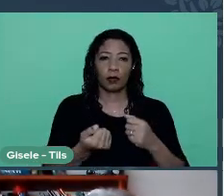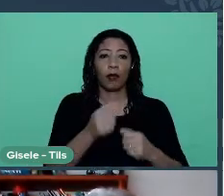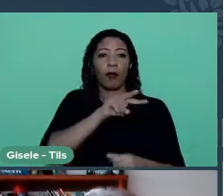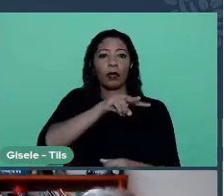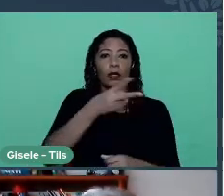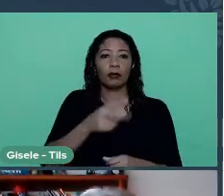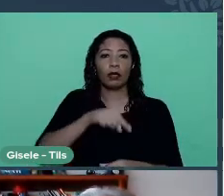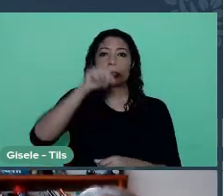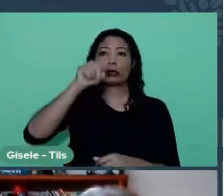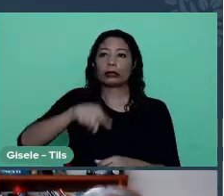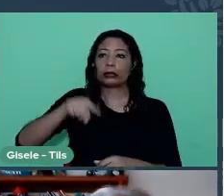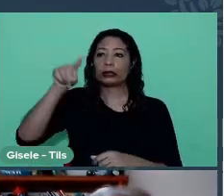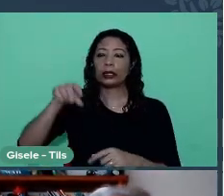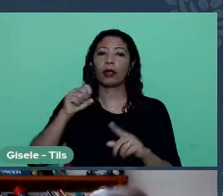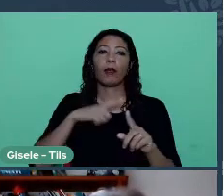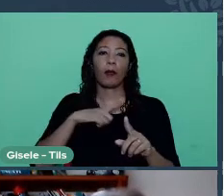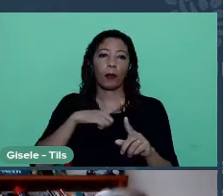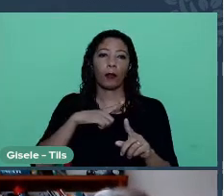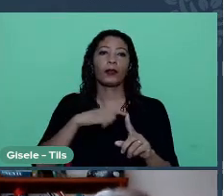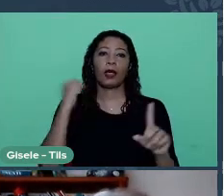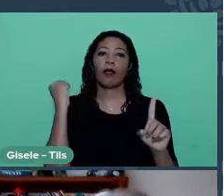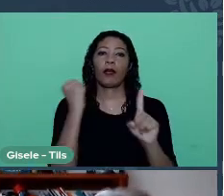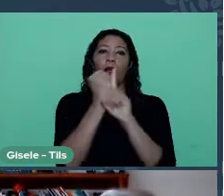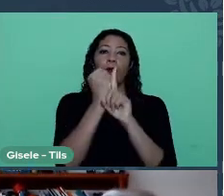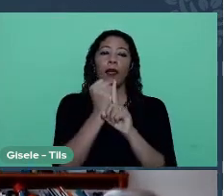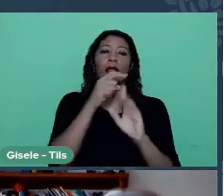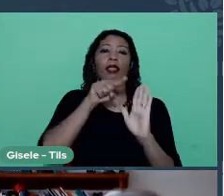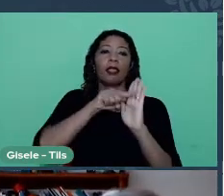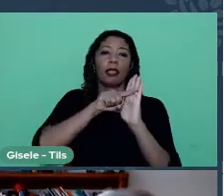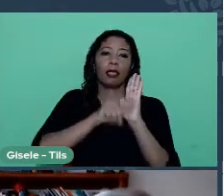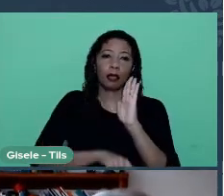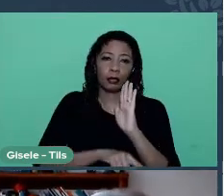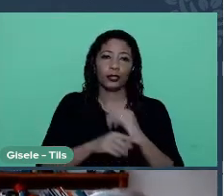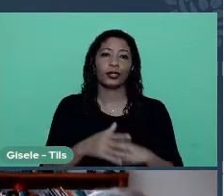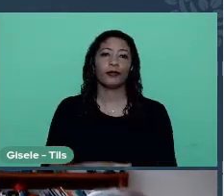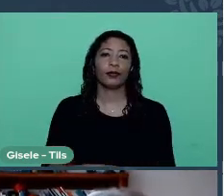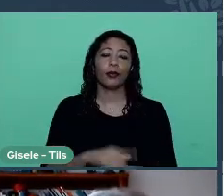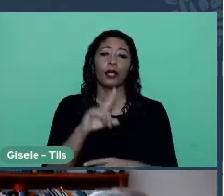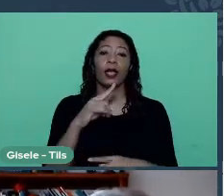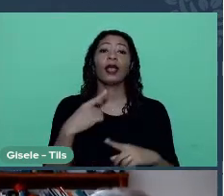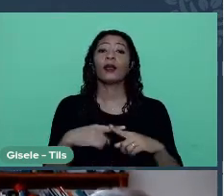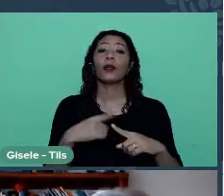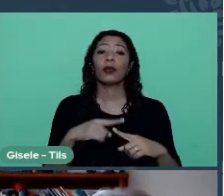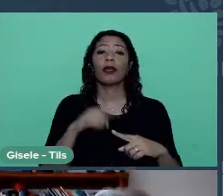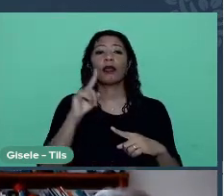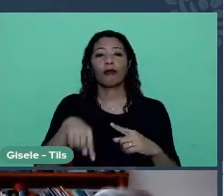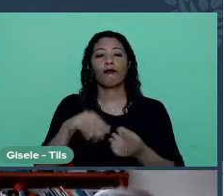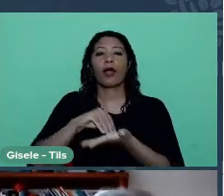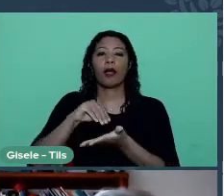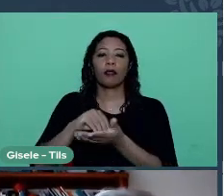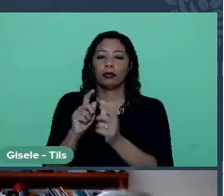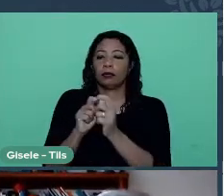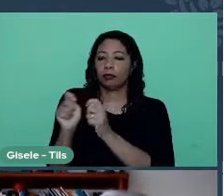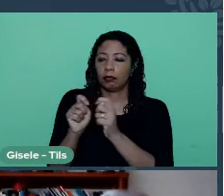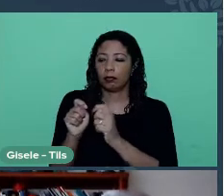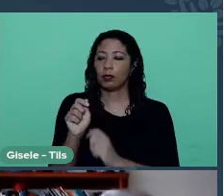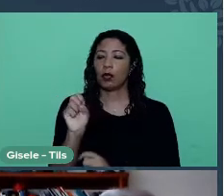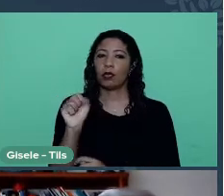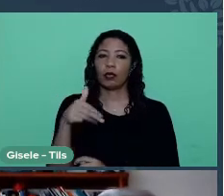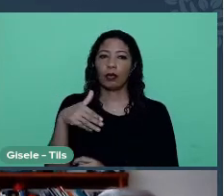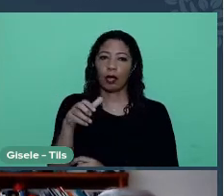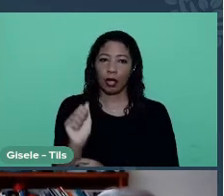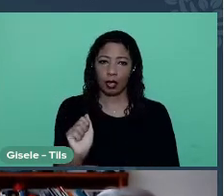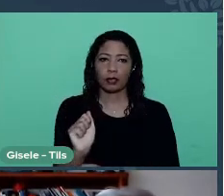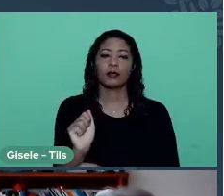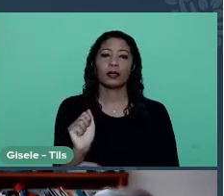impactar negativamente, e isso está muito relacionado à ausência de controle dos sintomas de asma, que também, se